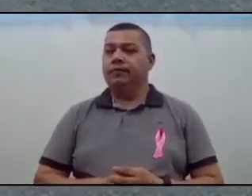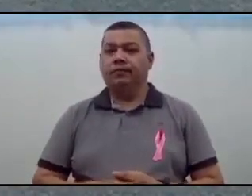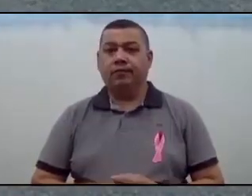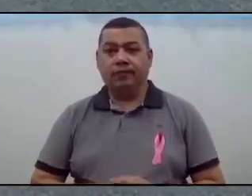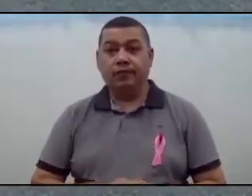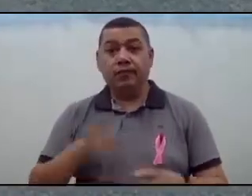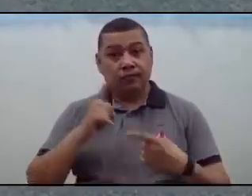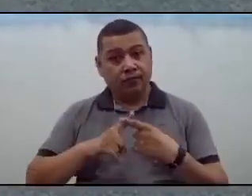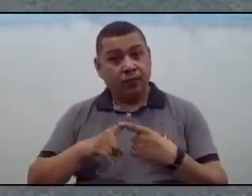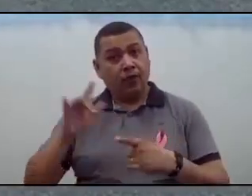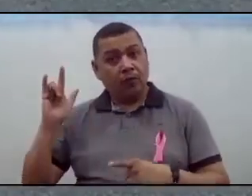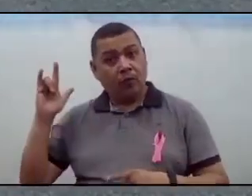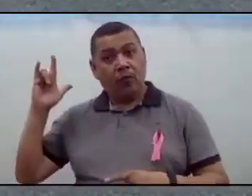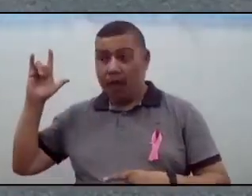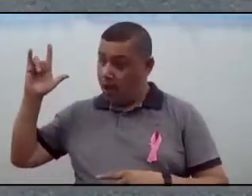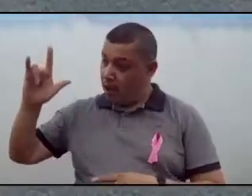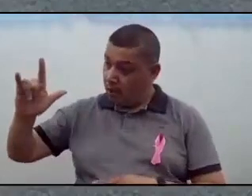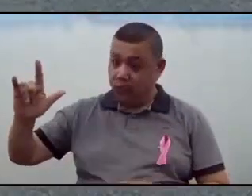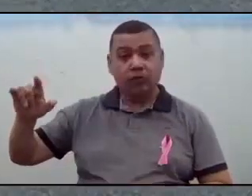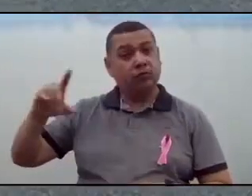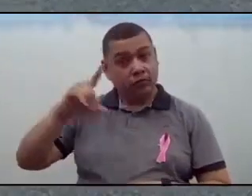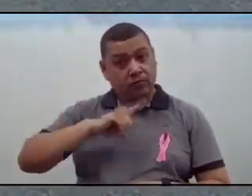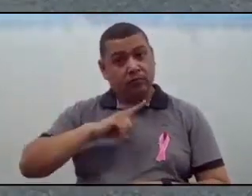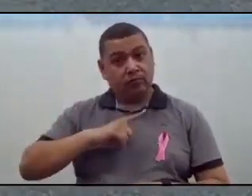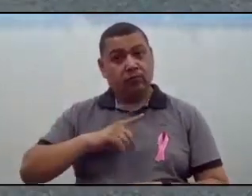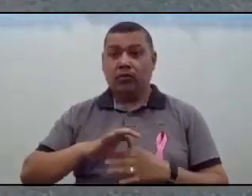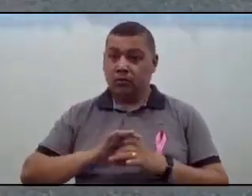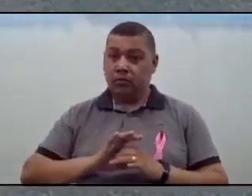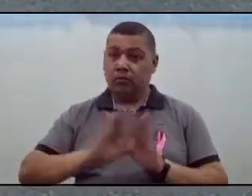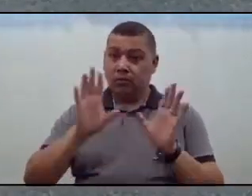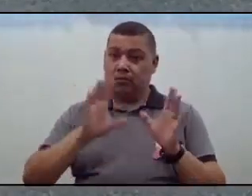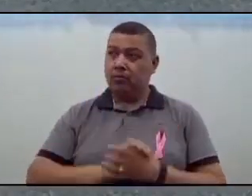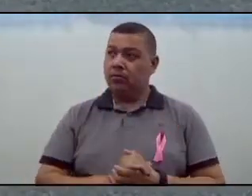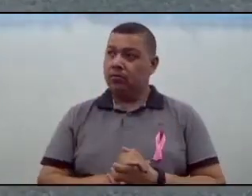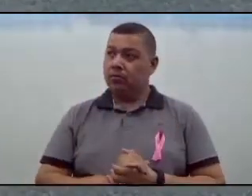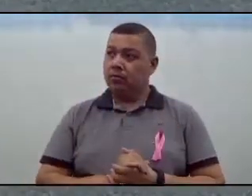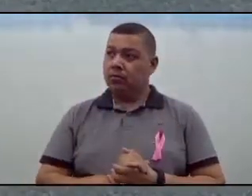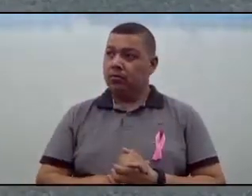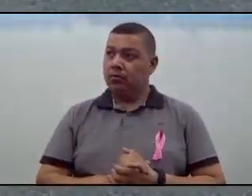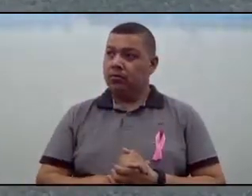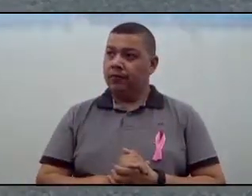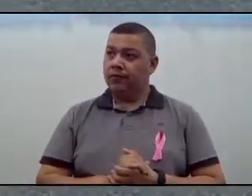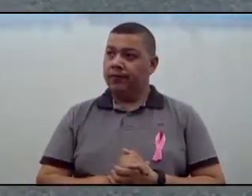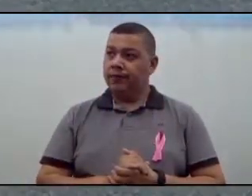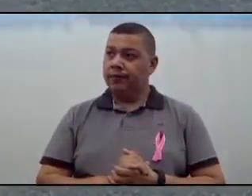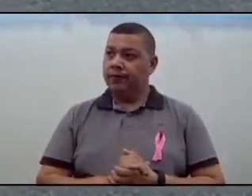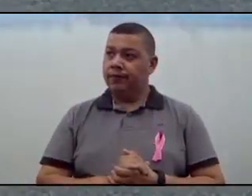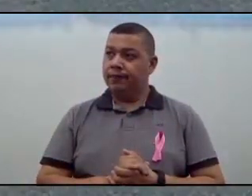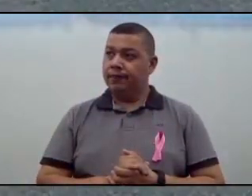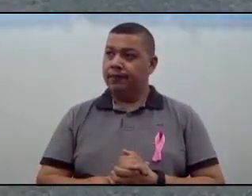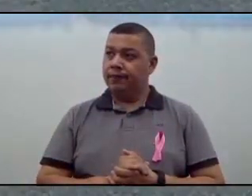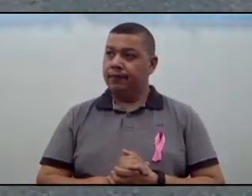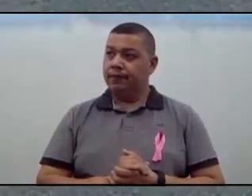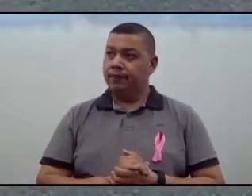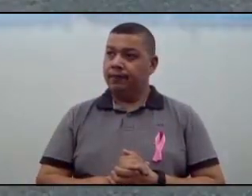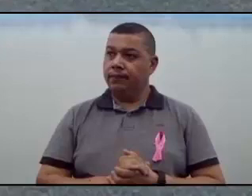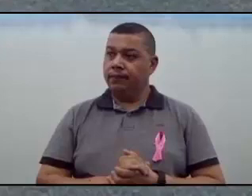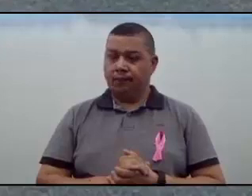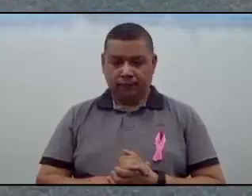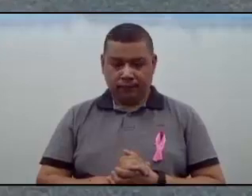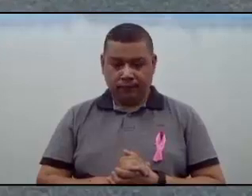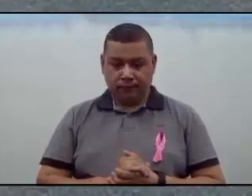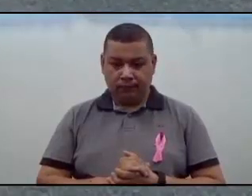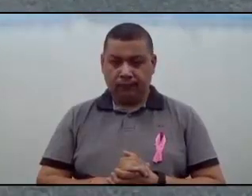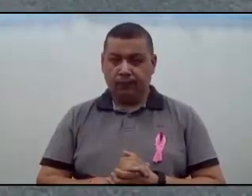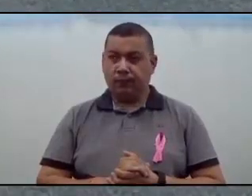funcionando. Inclusive, no dia lá, Paulinho, tinha uma aeronave da Força Aérea buscando órgãos